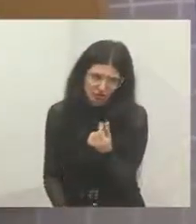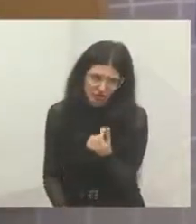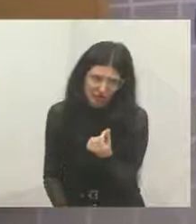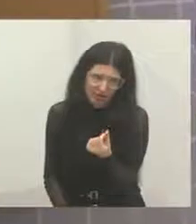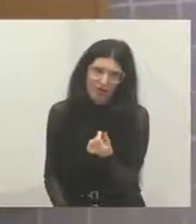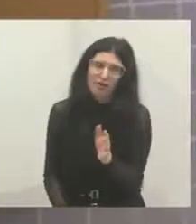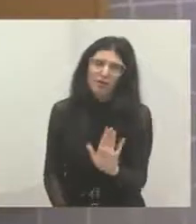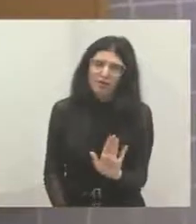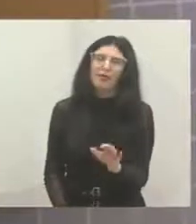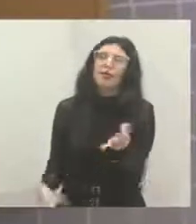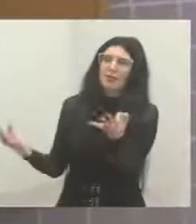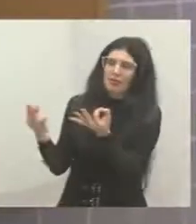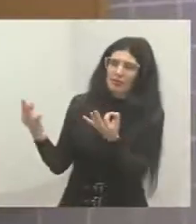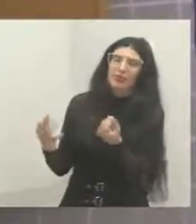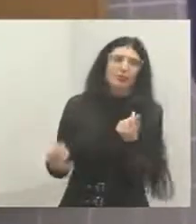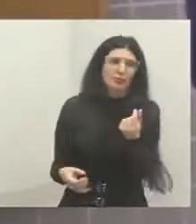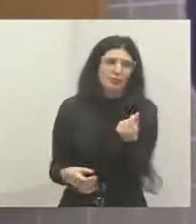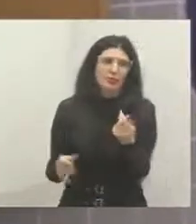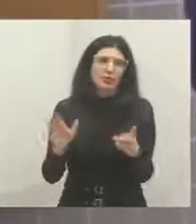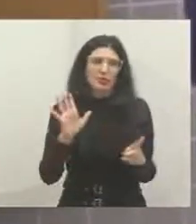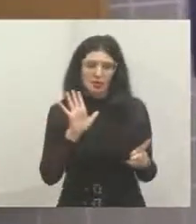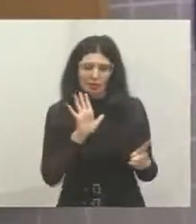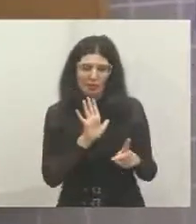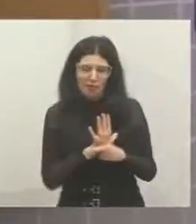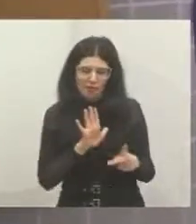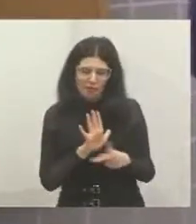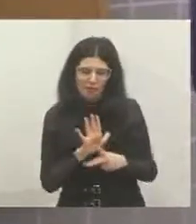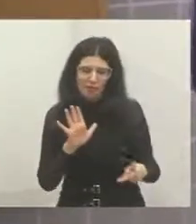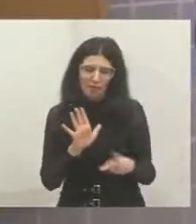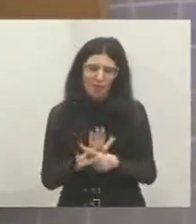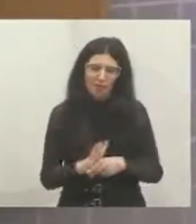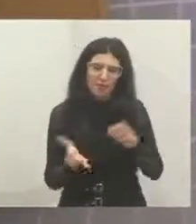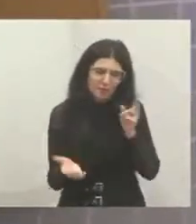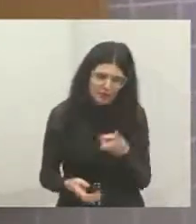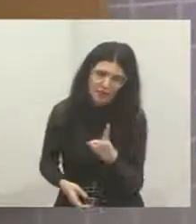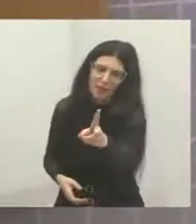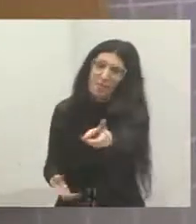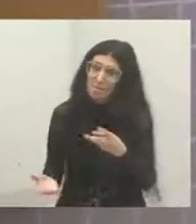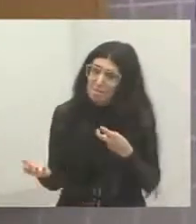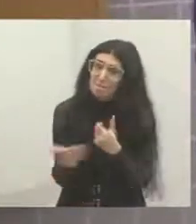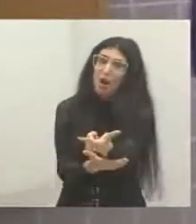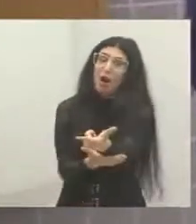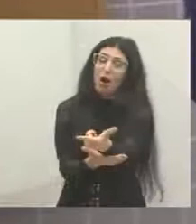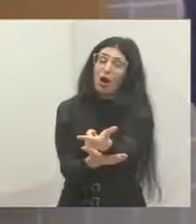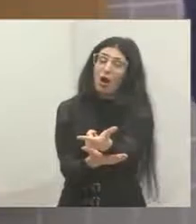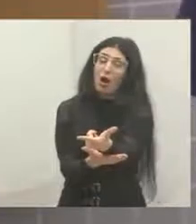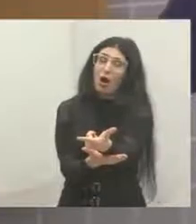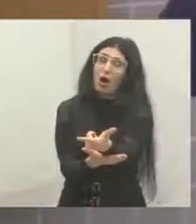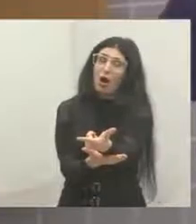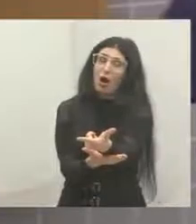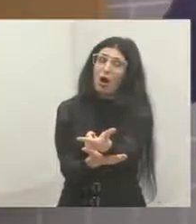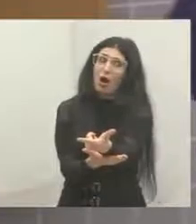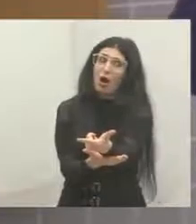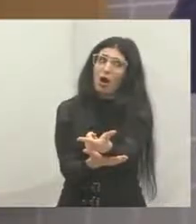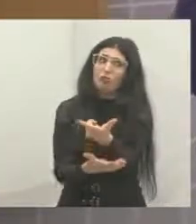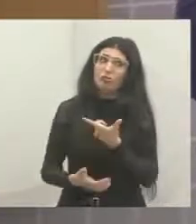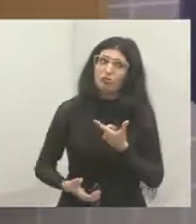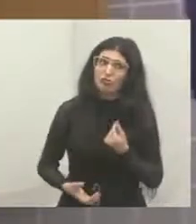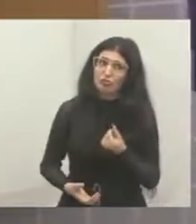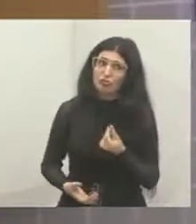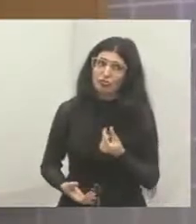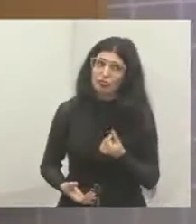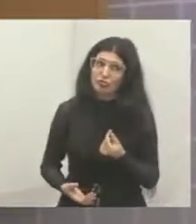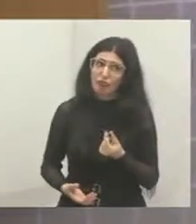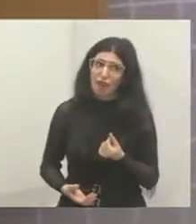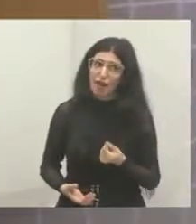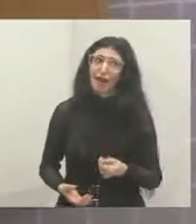recurso, perfeito. Aquele recurso que nós temos na conta corrente, que eu não me recordo o valor agora, eu posso depois levantar, deve ter um valor na conta, que esse valor